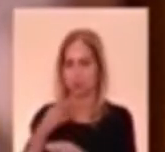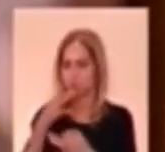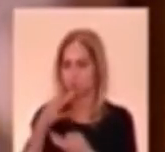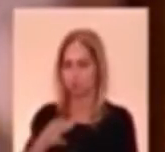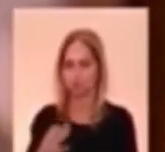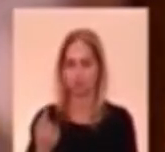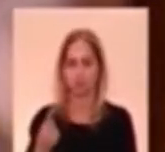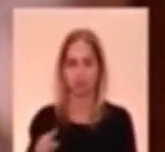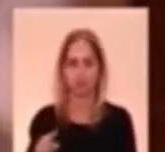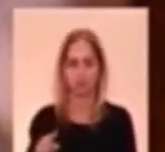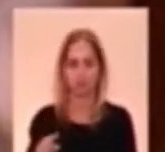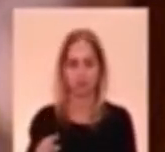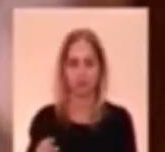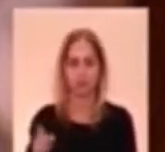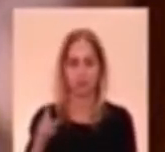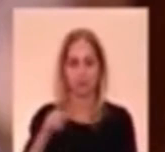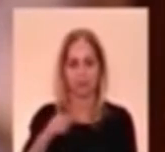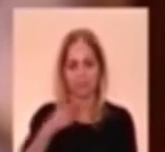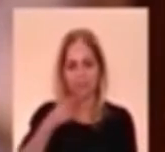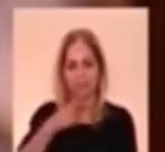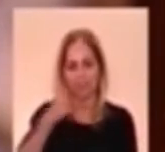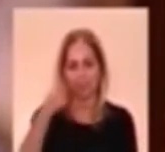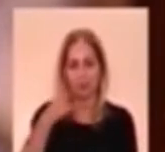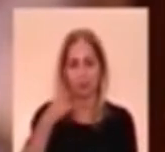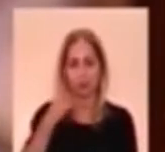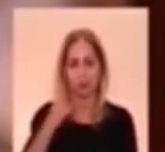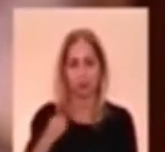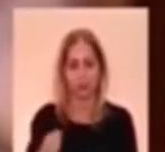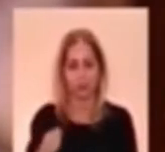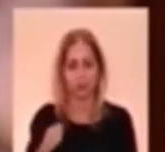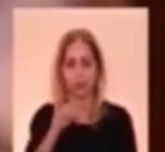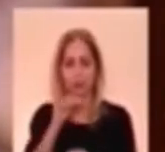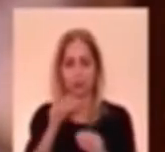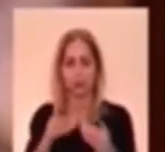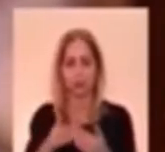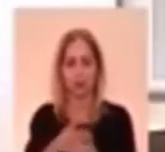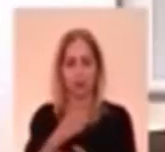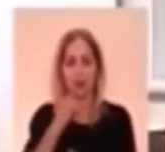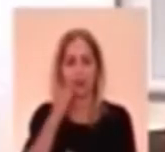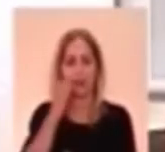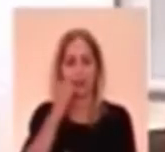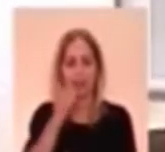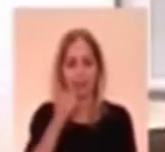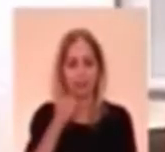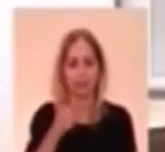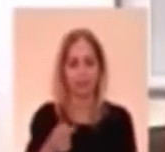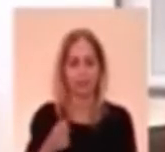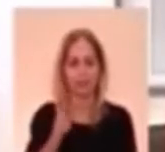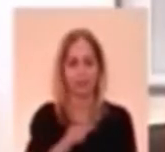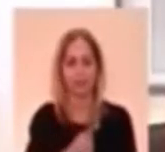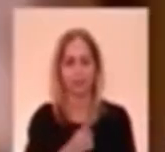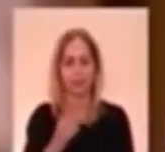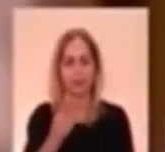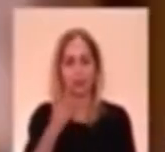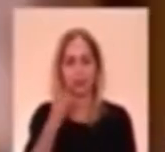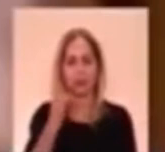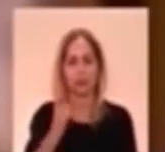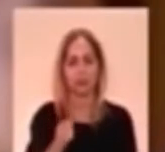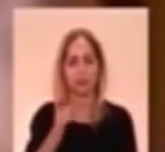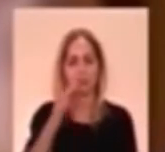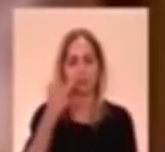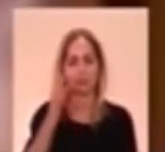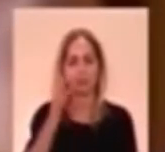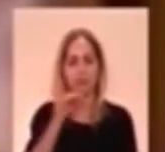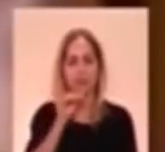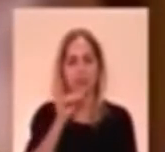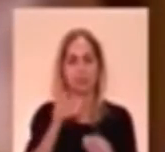injustamente, acusado de um crime de homicídio qualificado e de um crime de tentativa